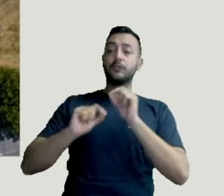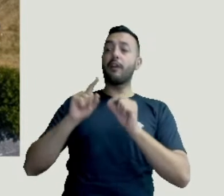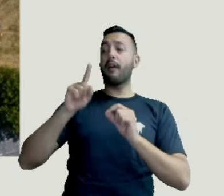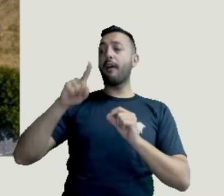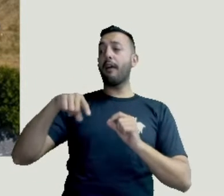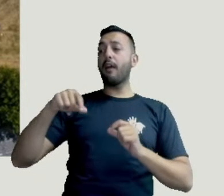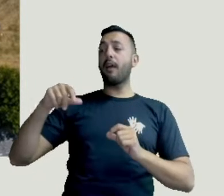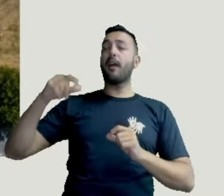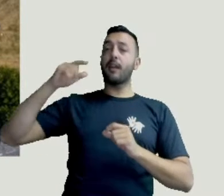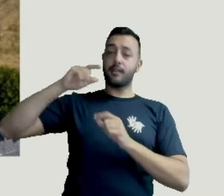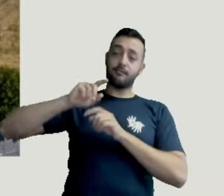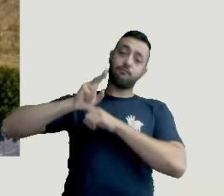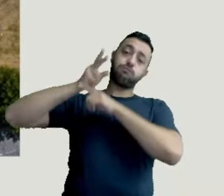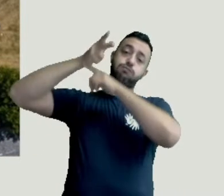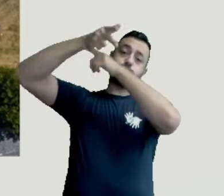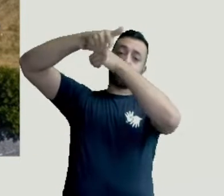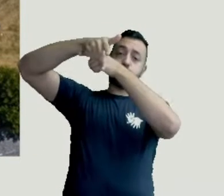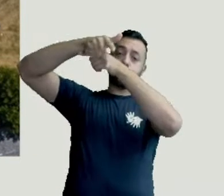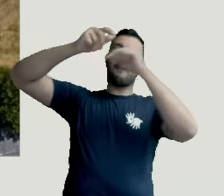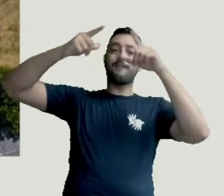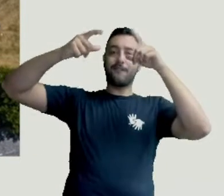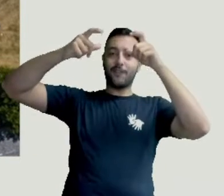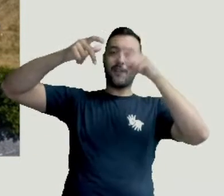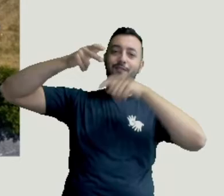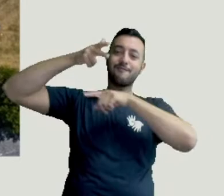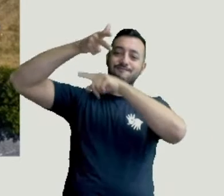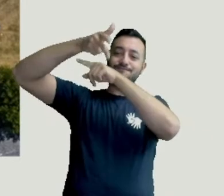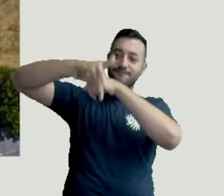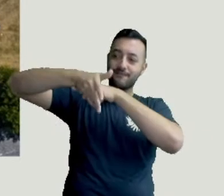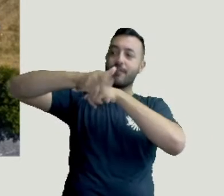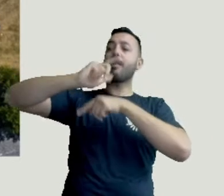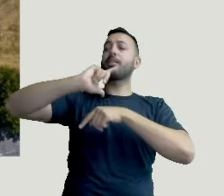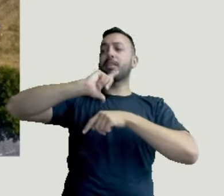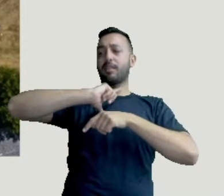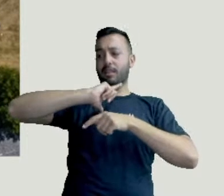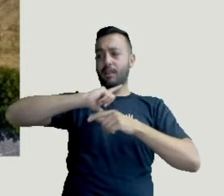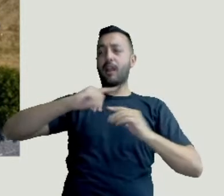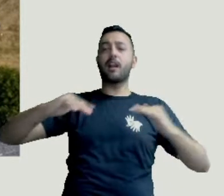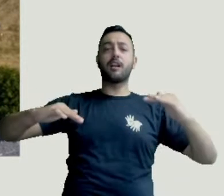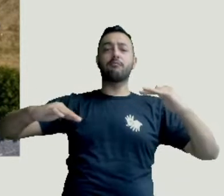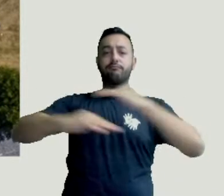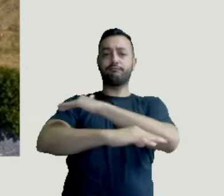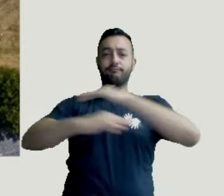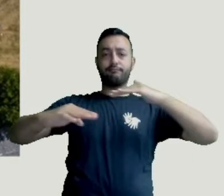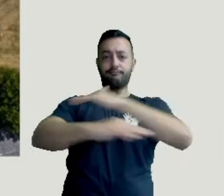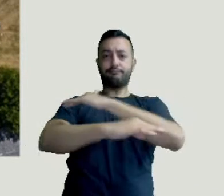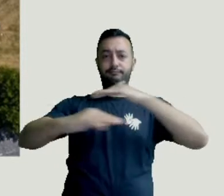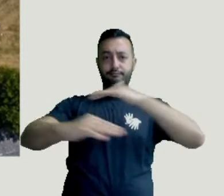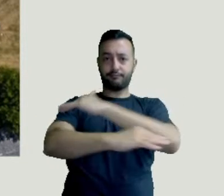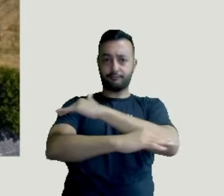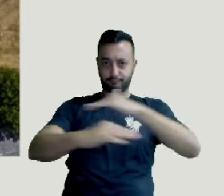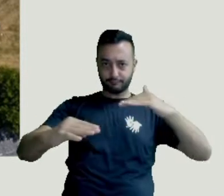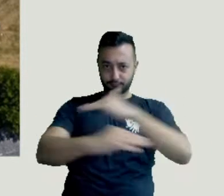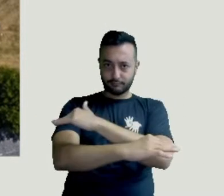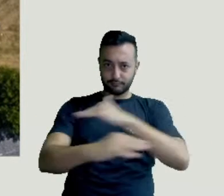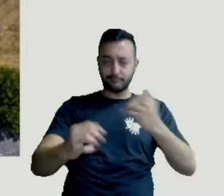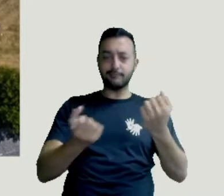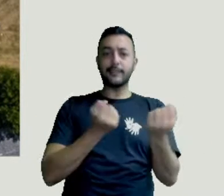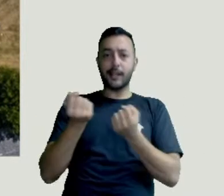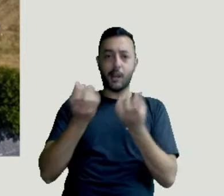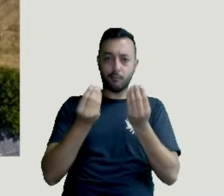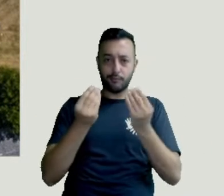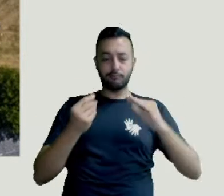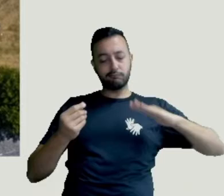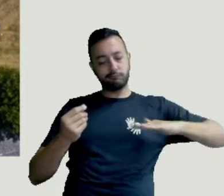aérea, né? E mostra uma pista, tá? Uma pista com vários